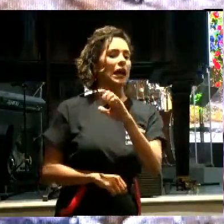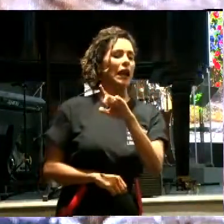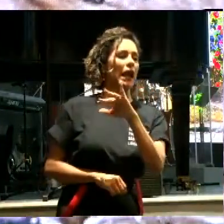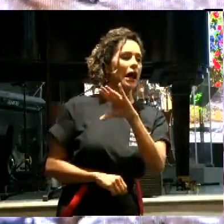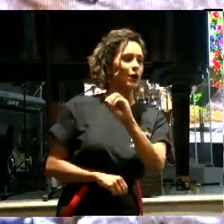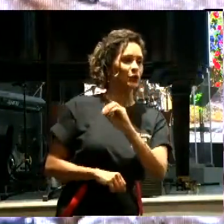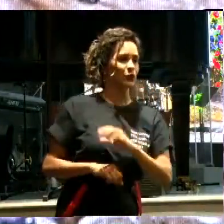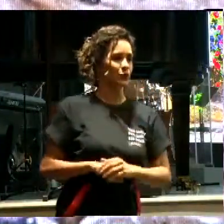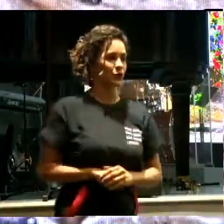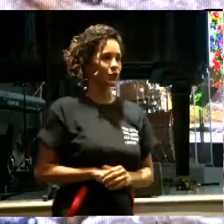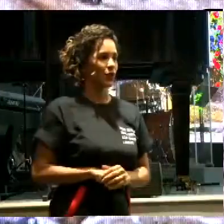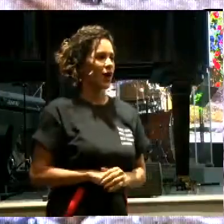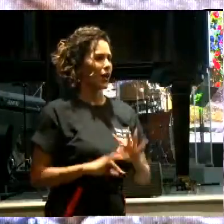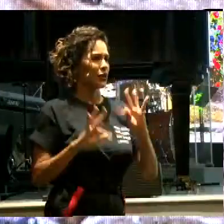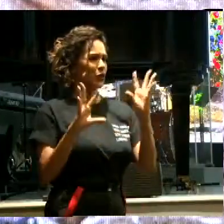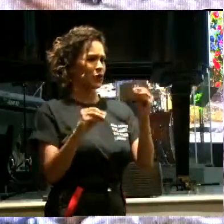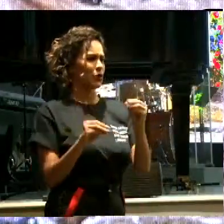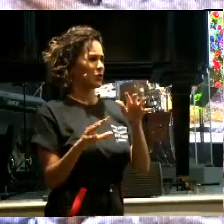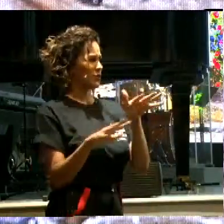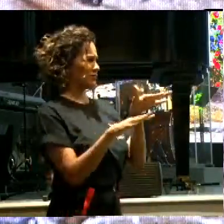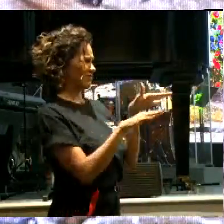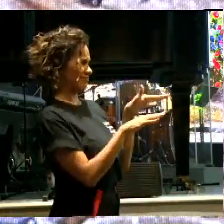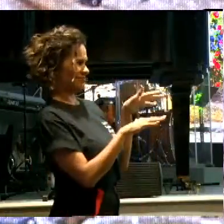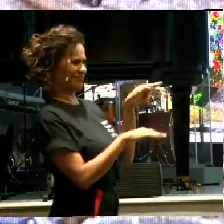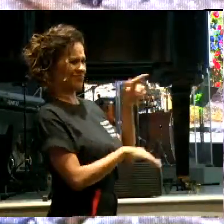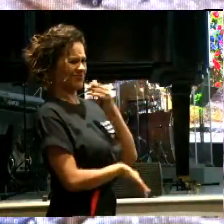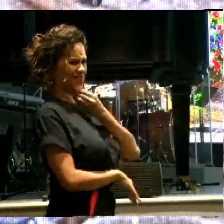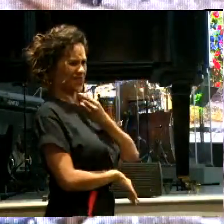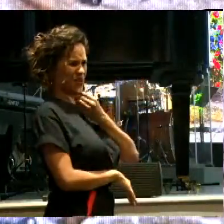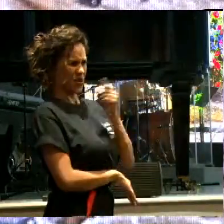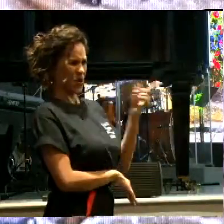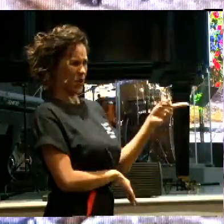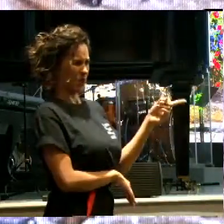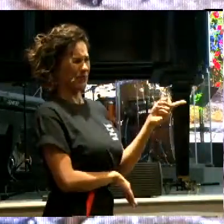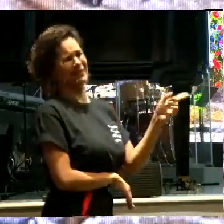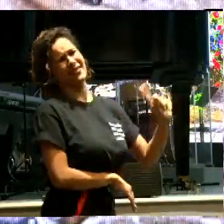não, pelo amor de Deus, ele não.